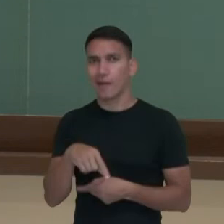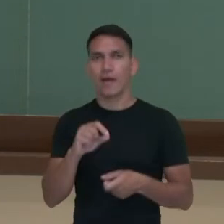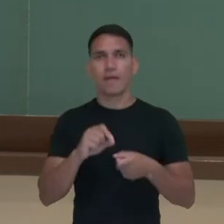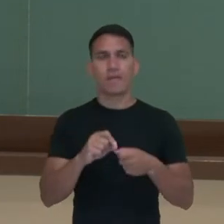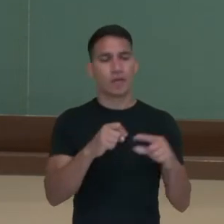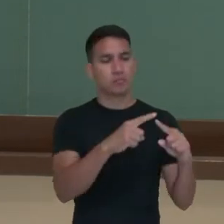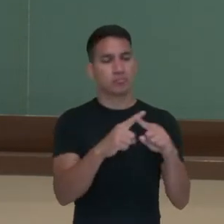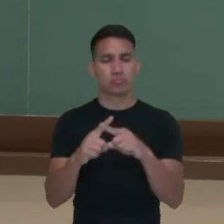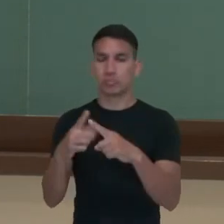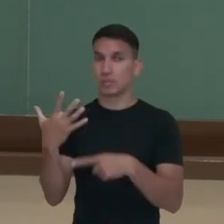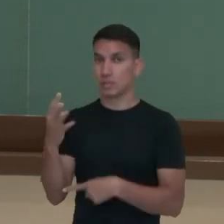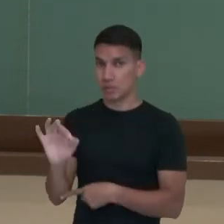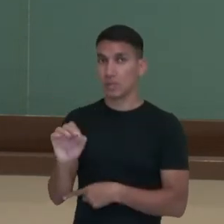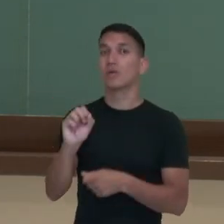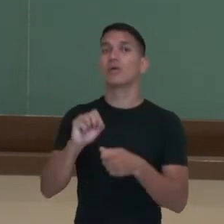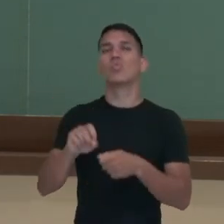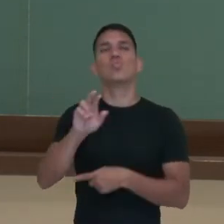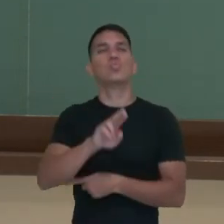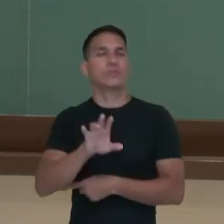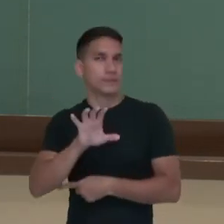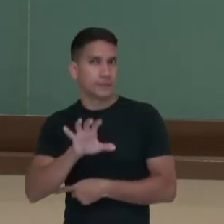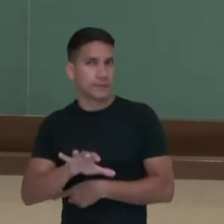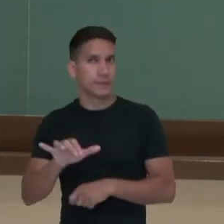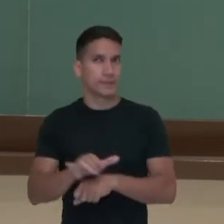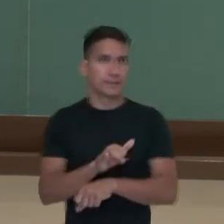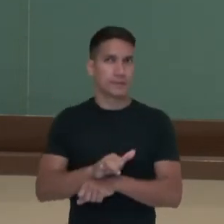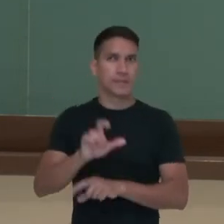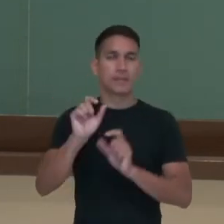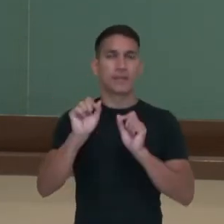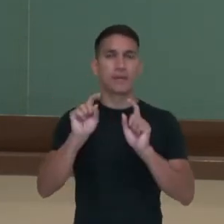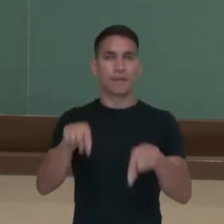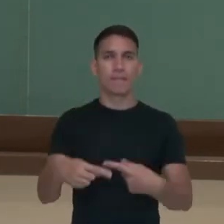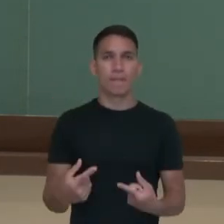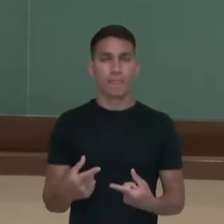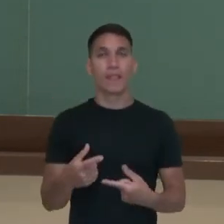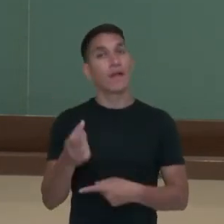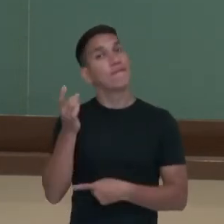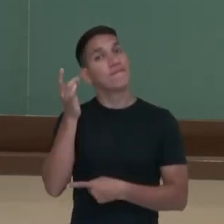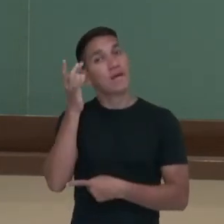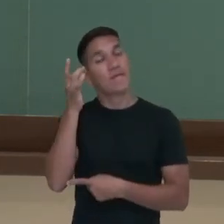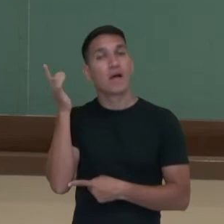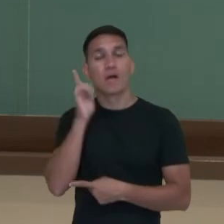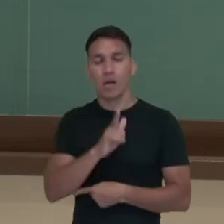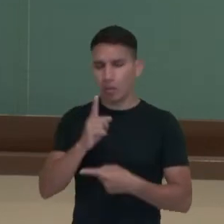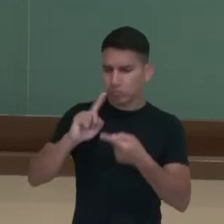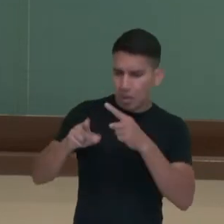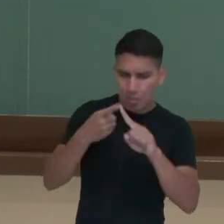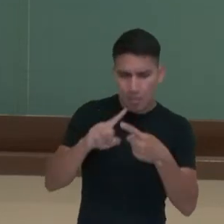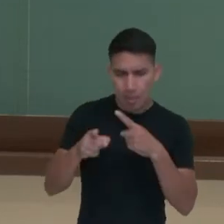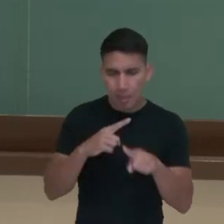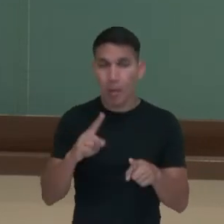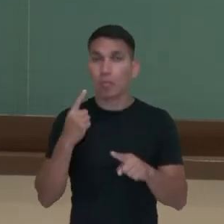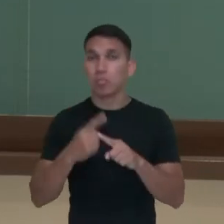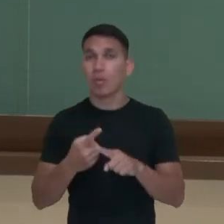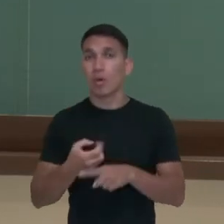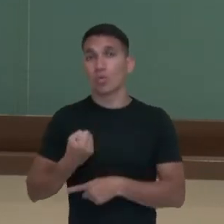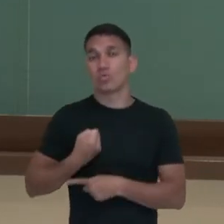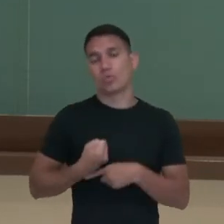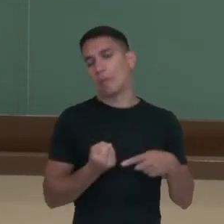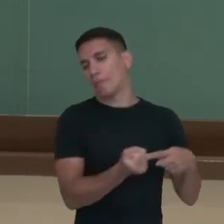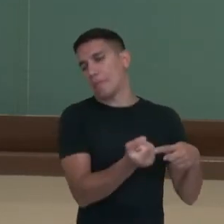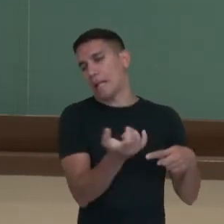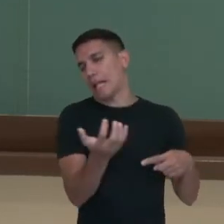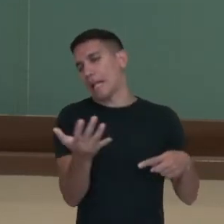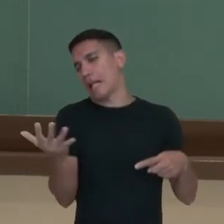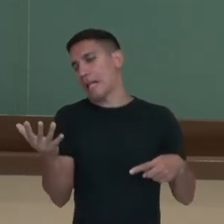notação científica, de utilizar esse método, é para facilitar os cálculos que envolvem números muito grandes ou